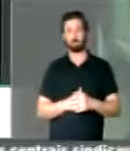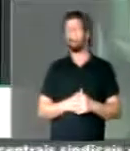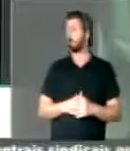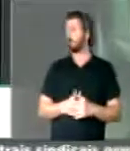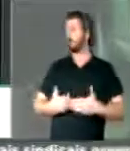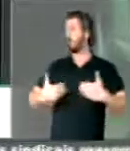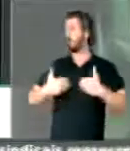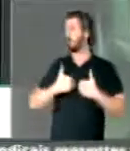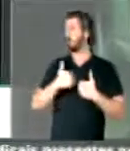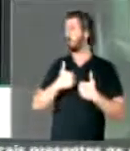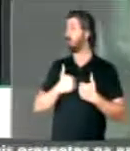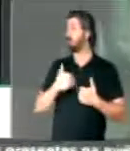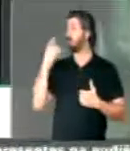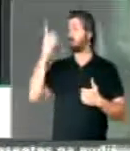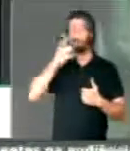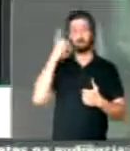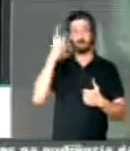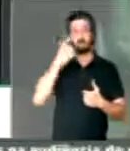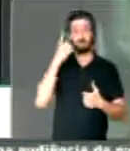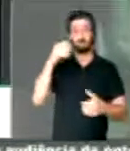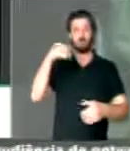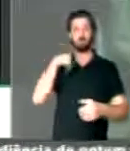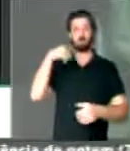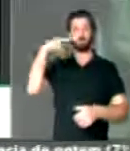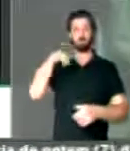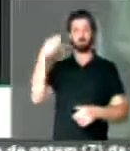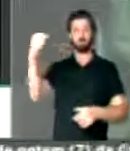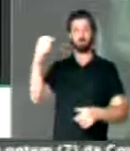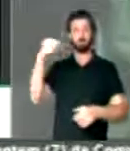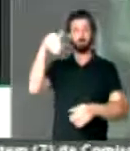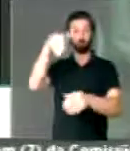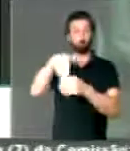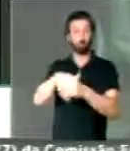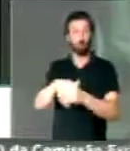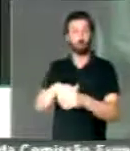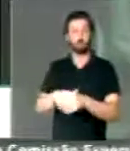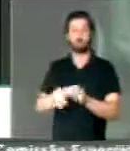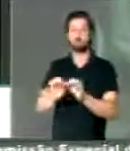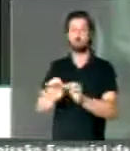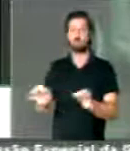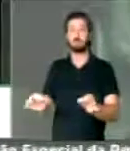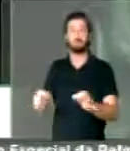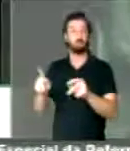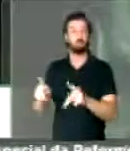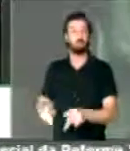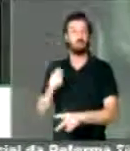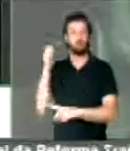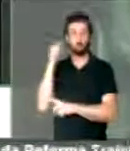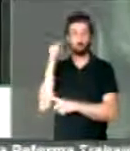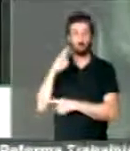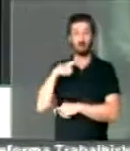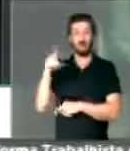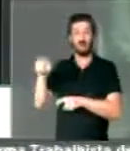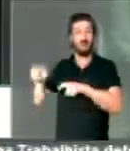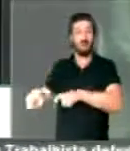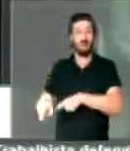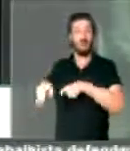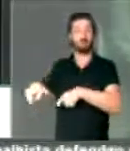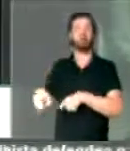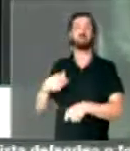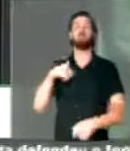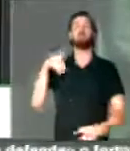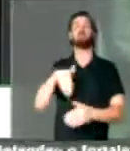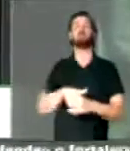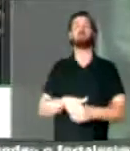esse parlamentar que veio aqui com o voto dos homens e mulheres simples do Rio Grande do Sul, que estão lá na roça, vai